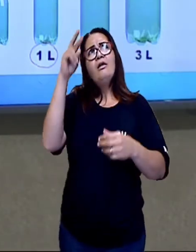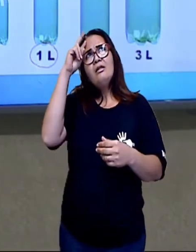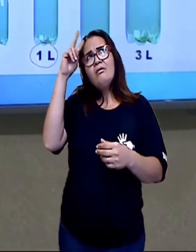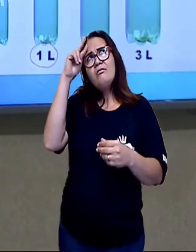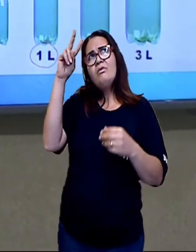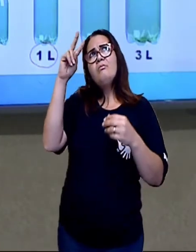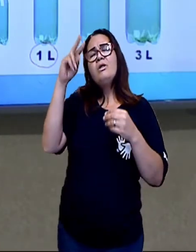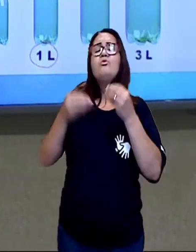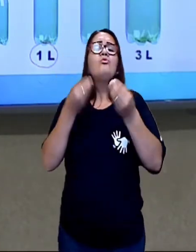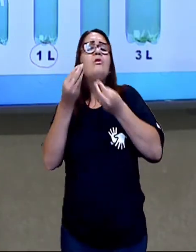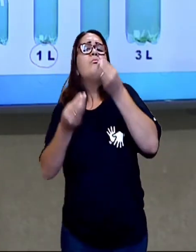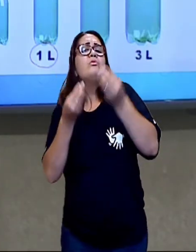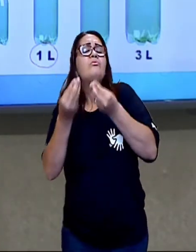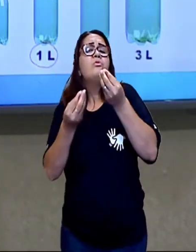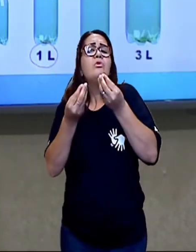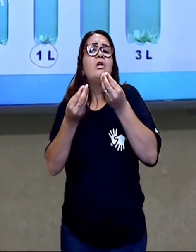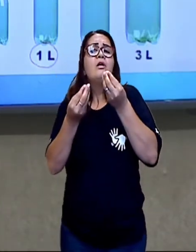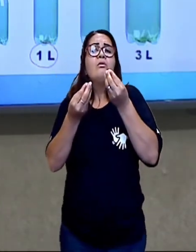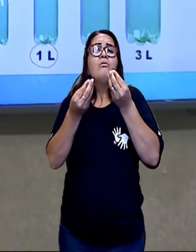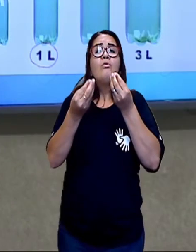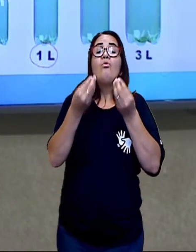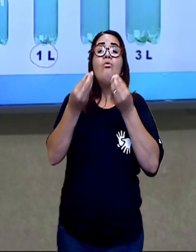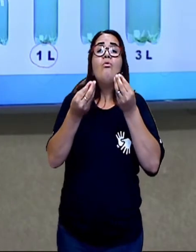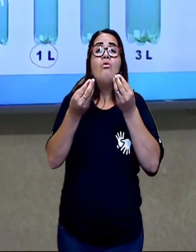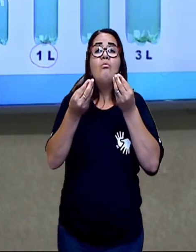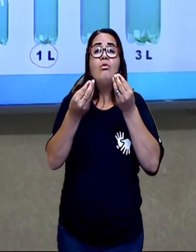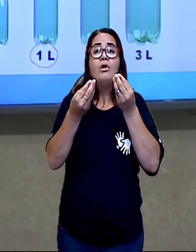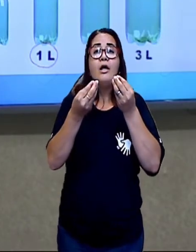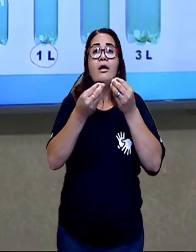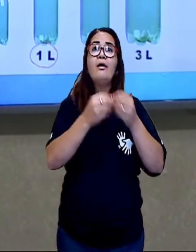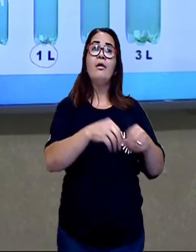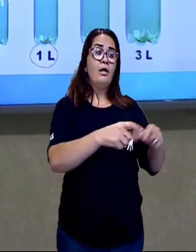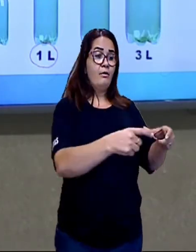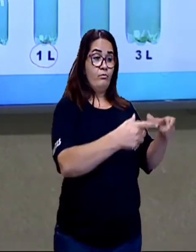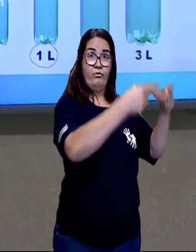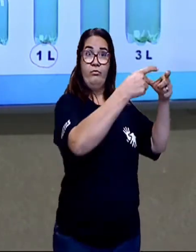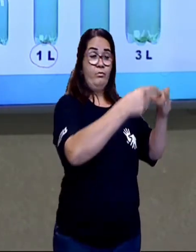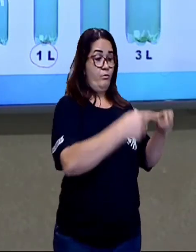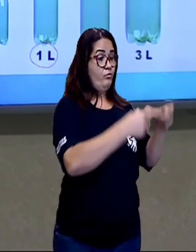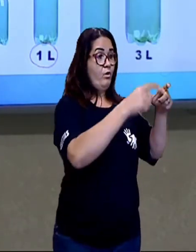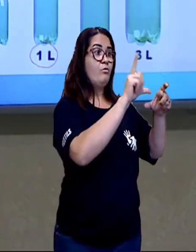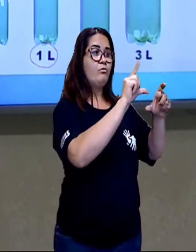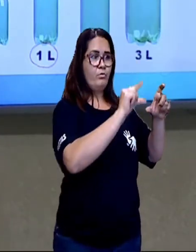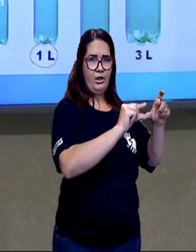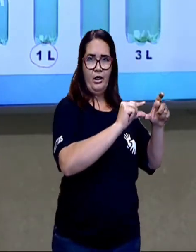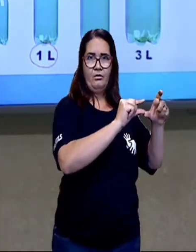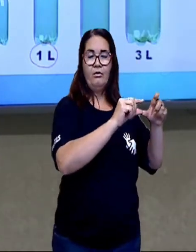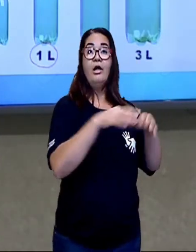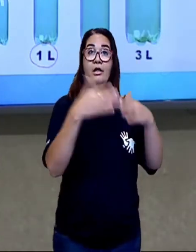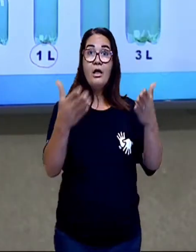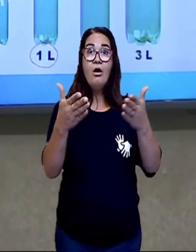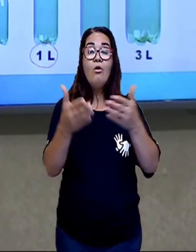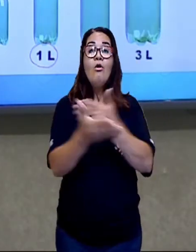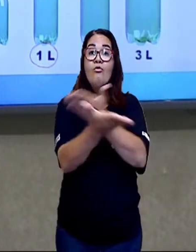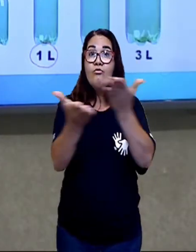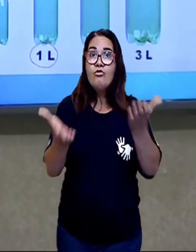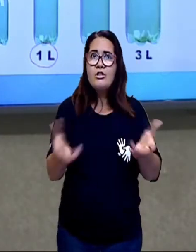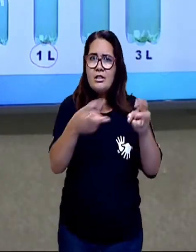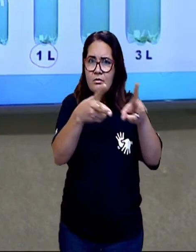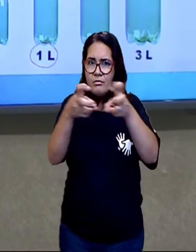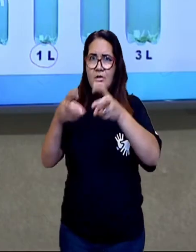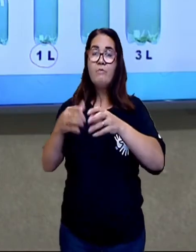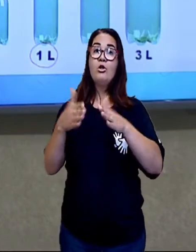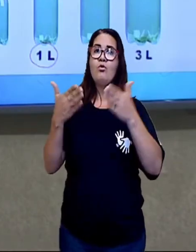compramos, vem somente a sigla L de litro ou ml de mililitro. Então nós